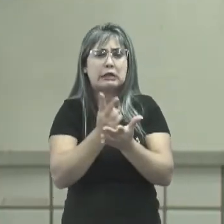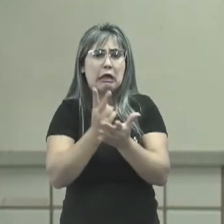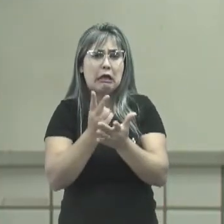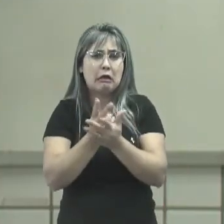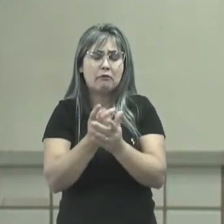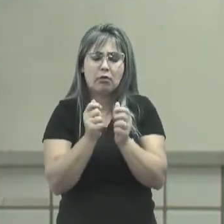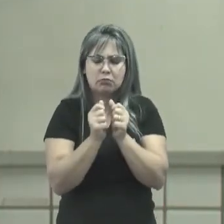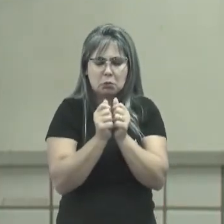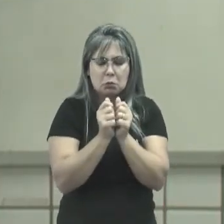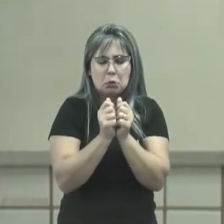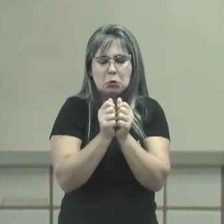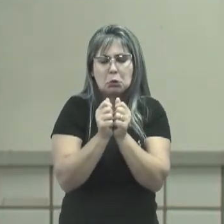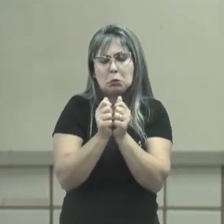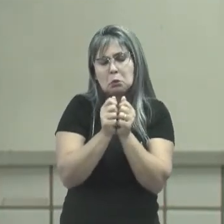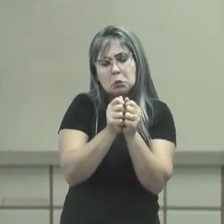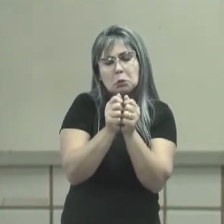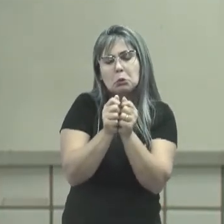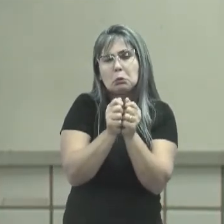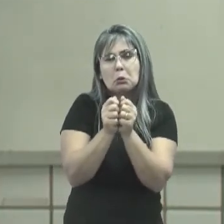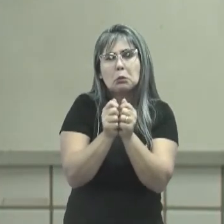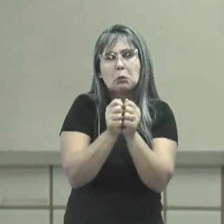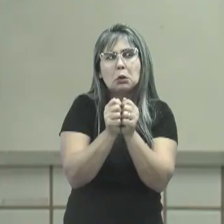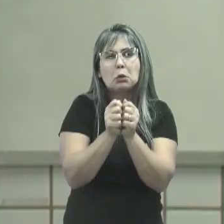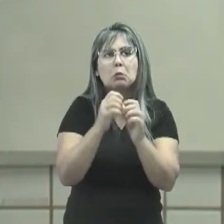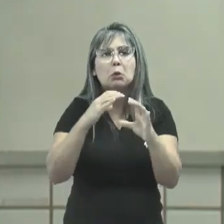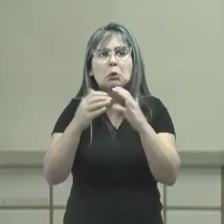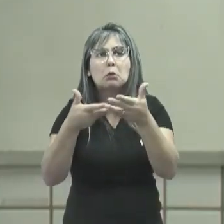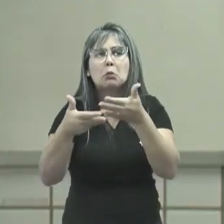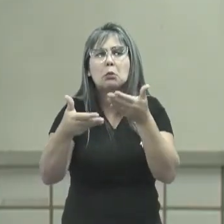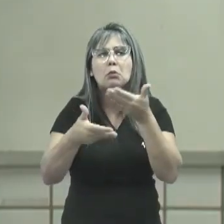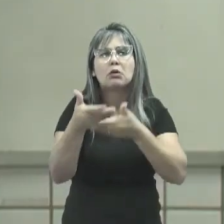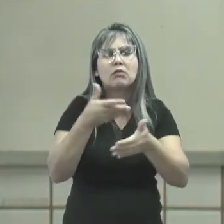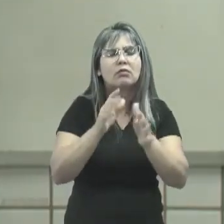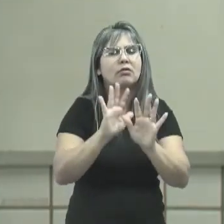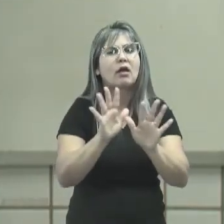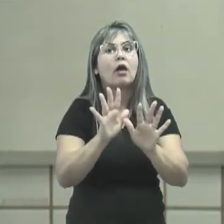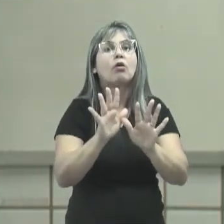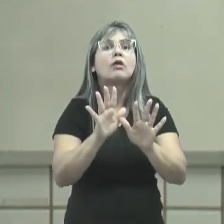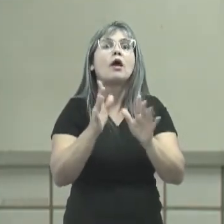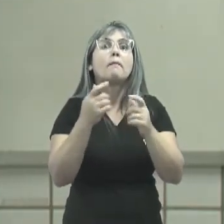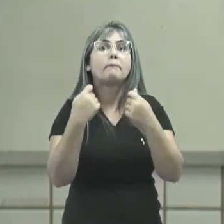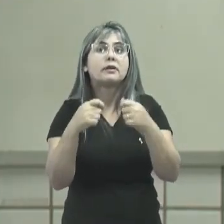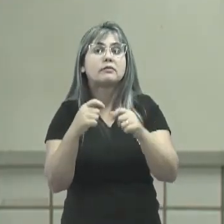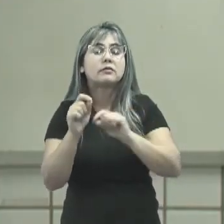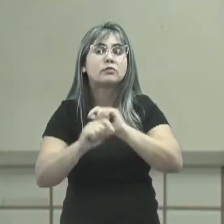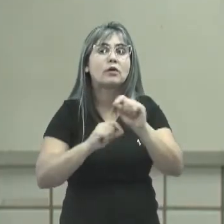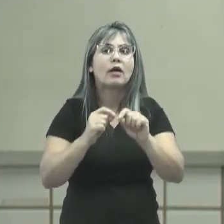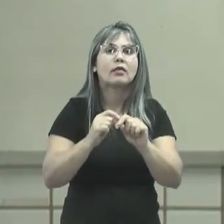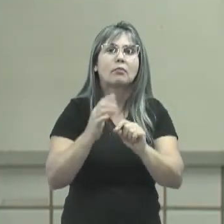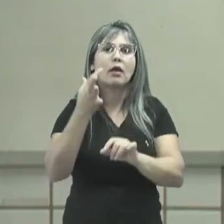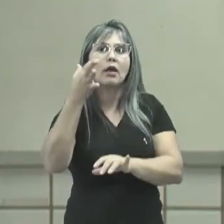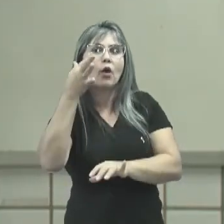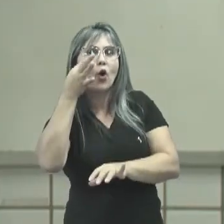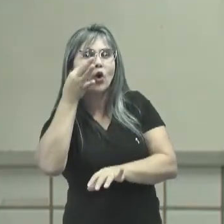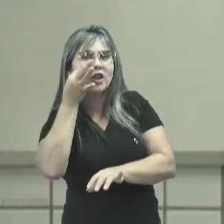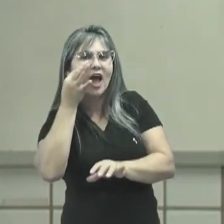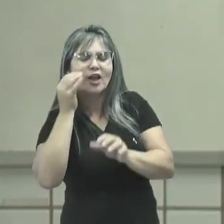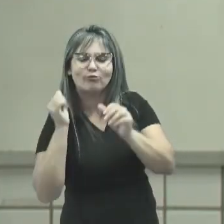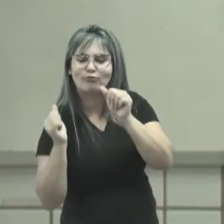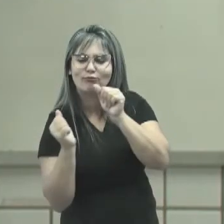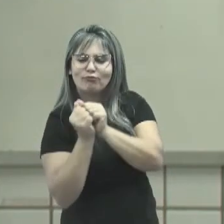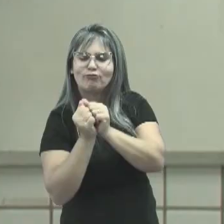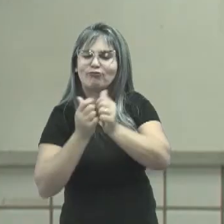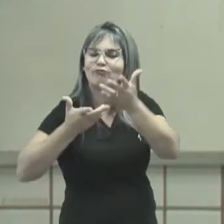da máquina e não querer mais interagir com ninguém. Né? Interação social é uma coisa importante. Não? Então, o contato real é importante para o indivíduo.